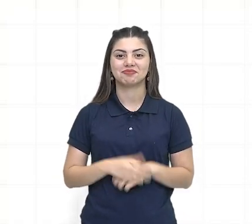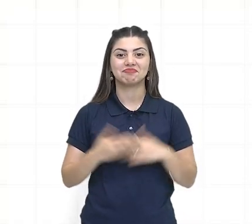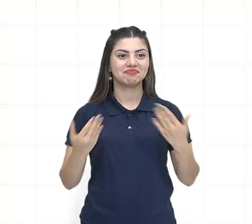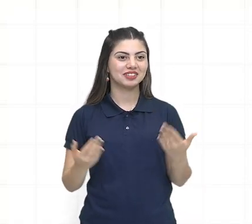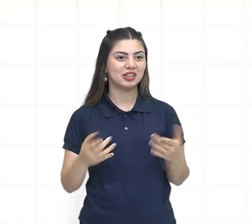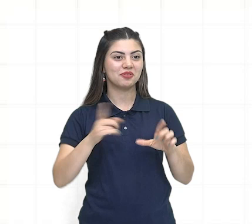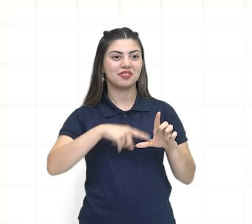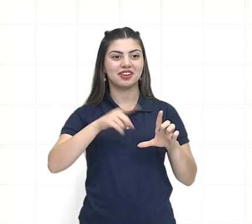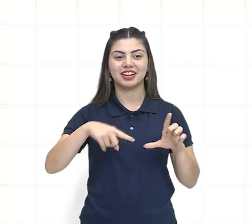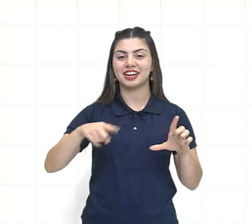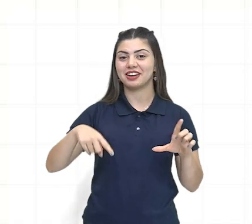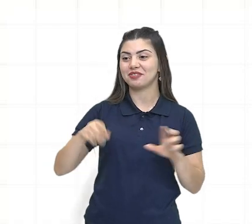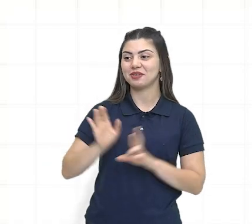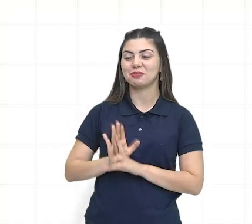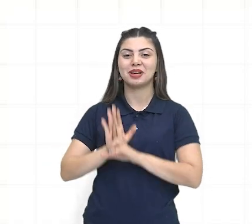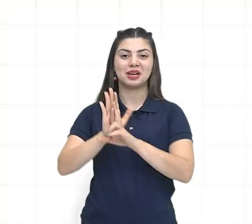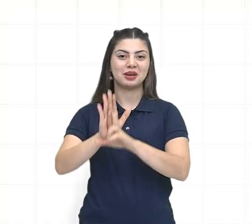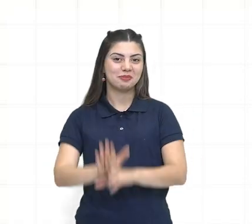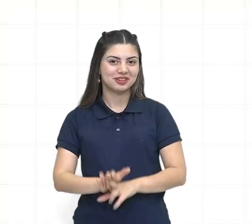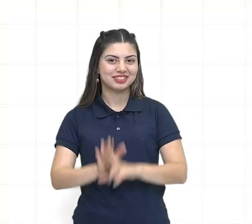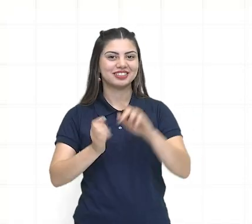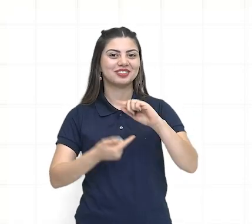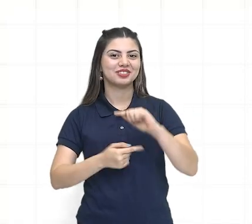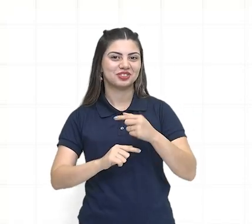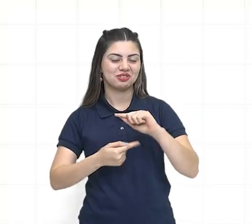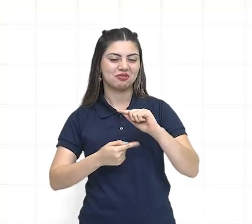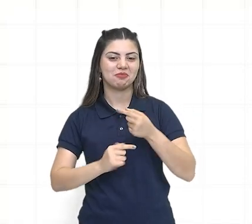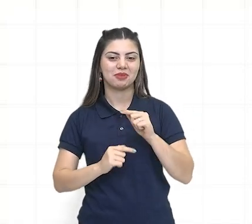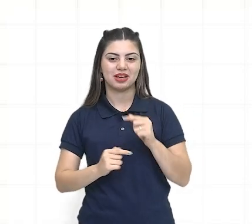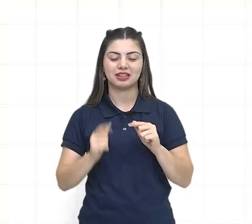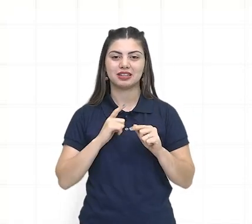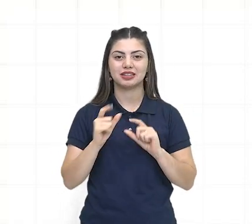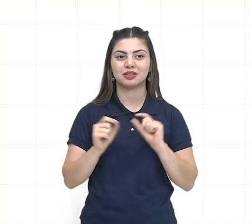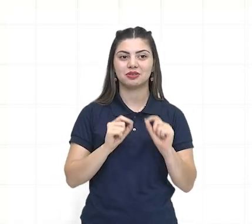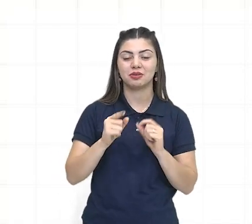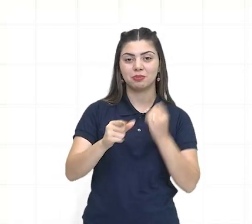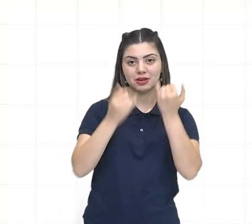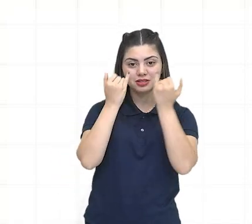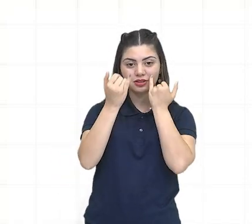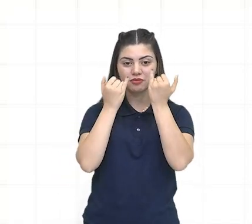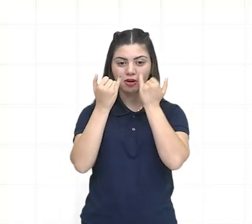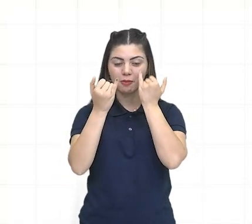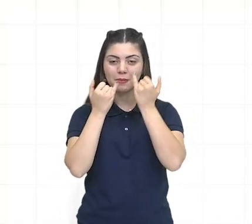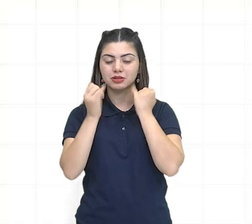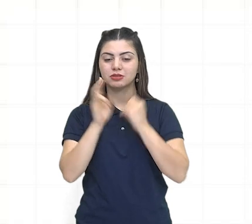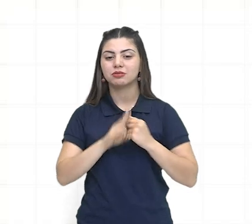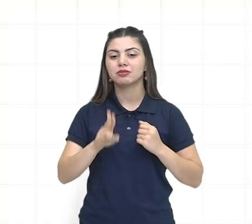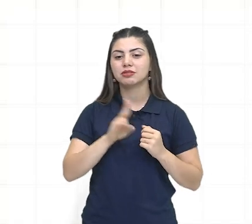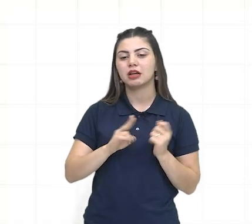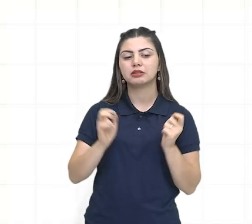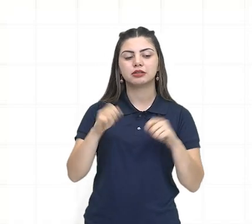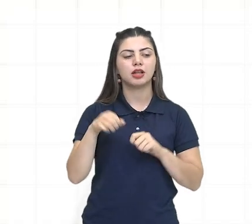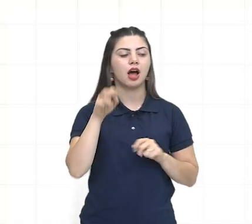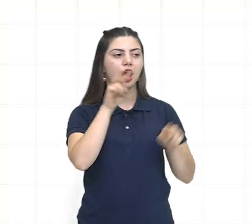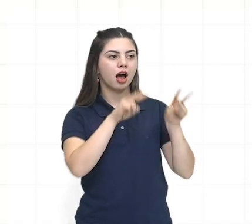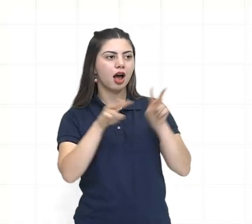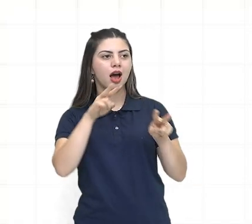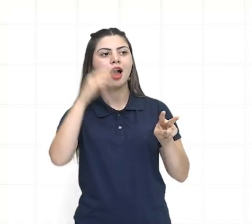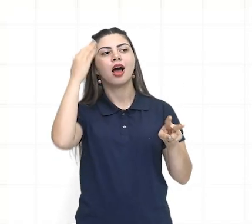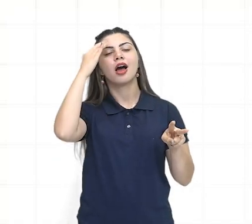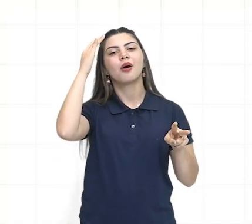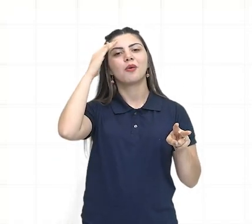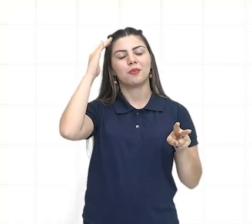Gráfico é uma representação geométrica de um conjunto de dados usado para facilitar a compreensão